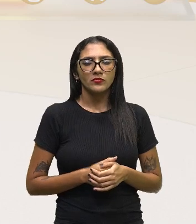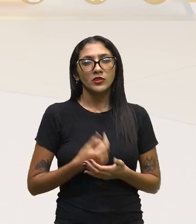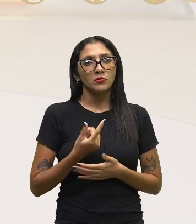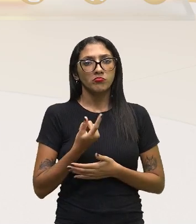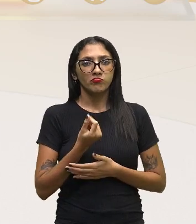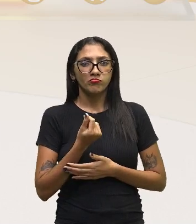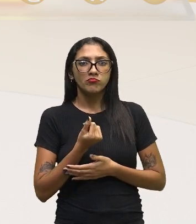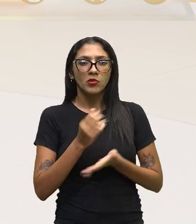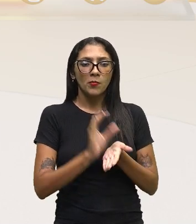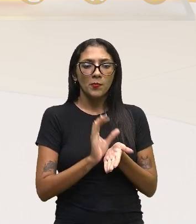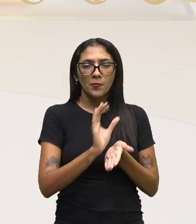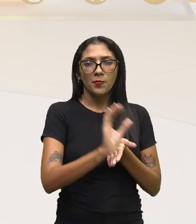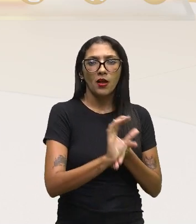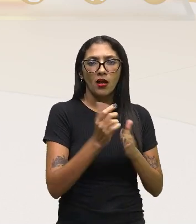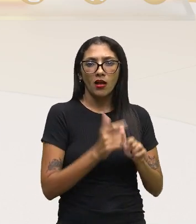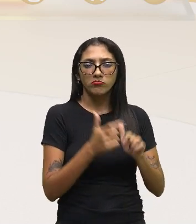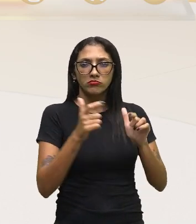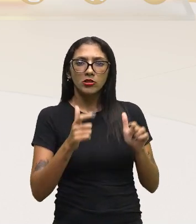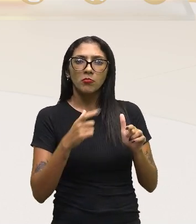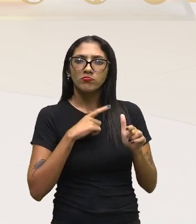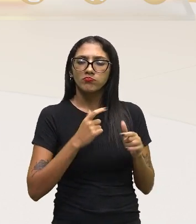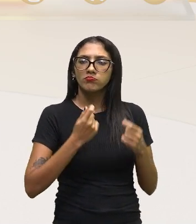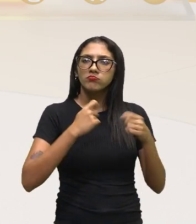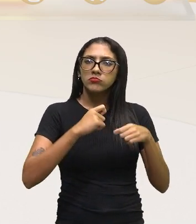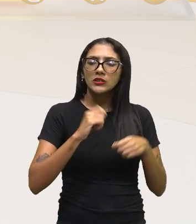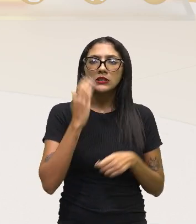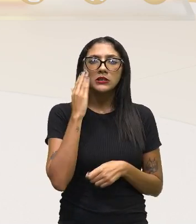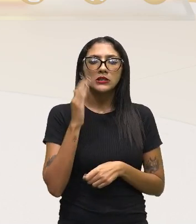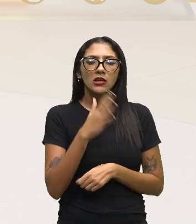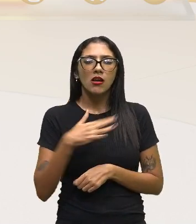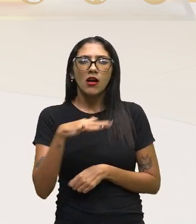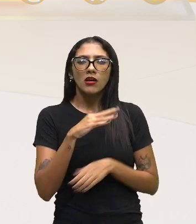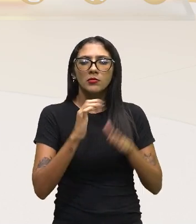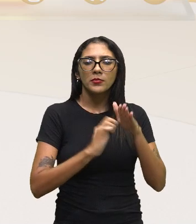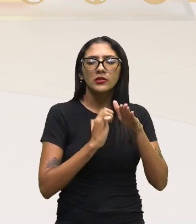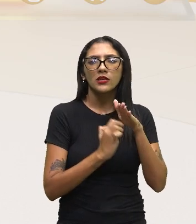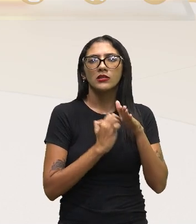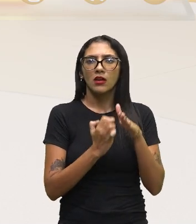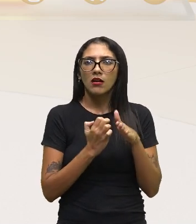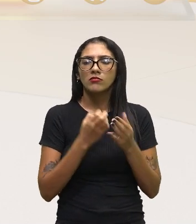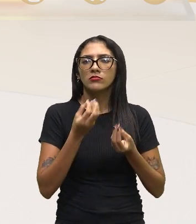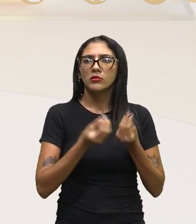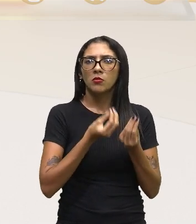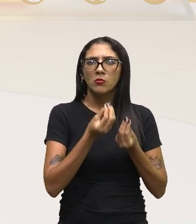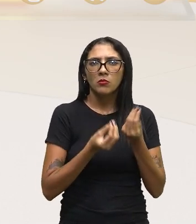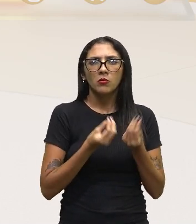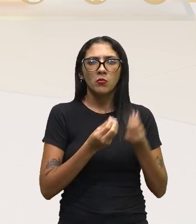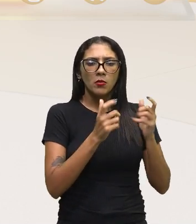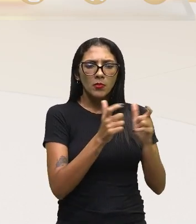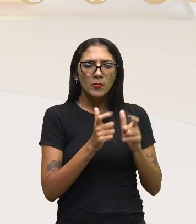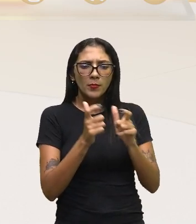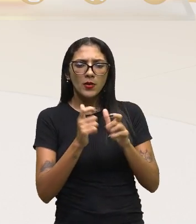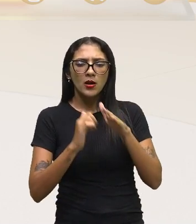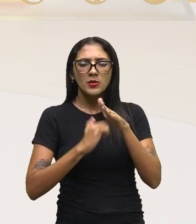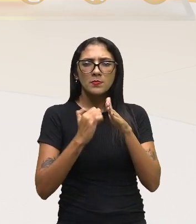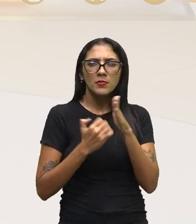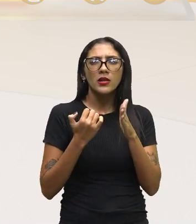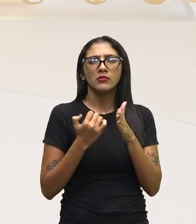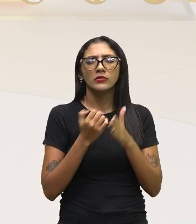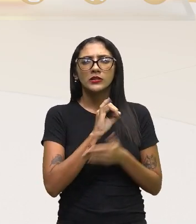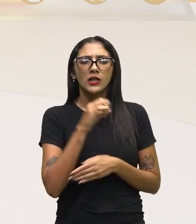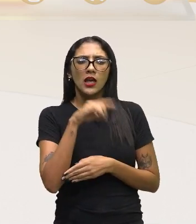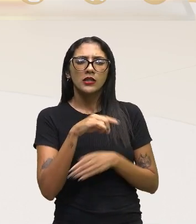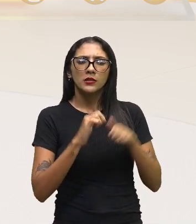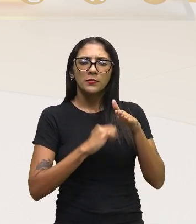ações, você precisa entender o mercado, você precisa entender a realidade de cada empresa, se aquela